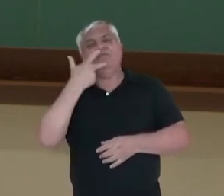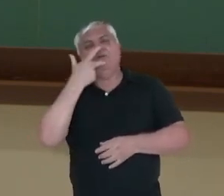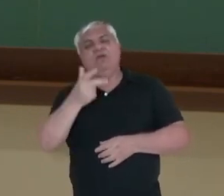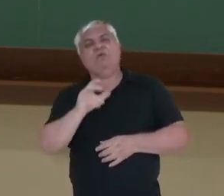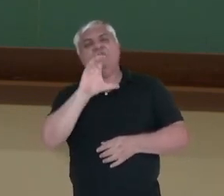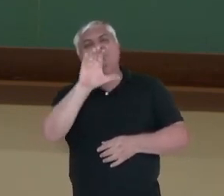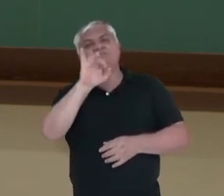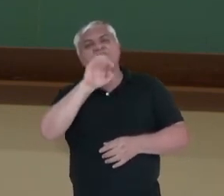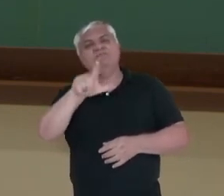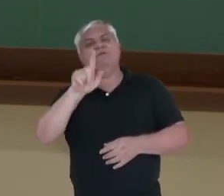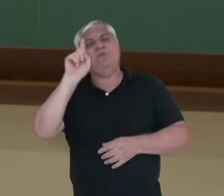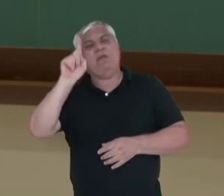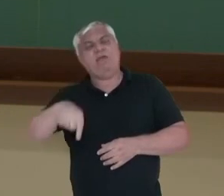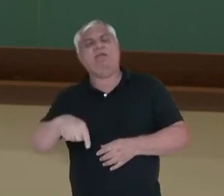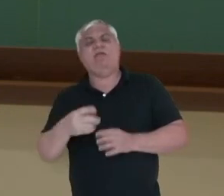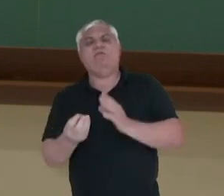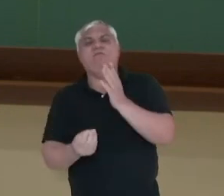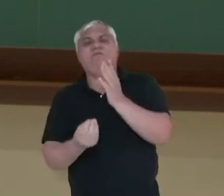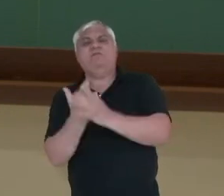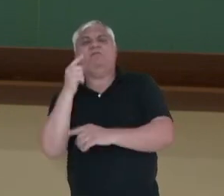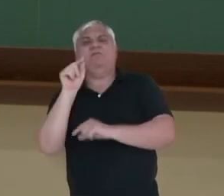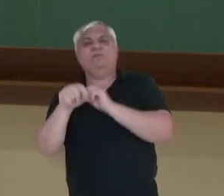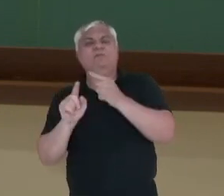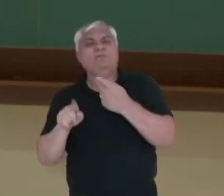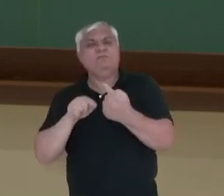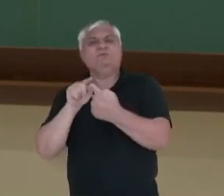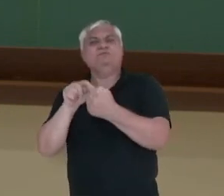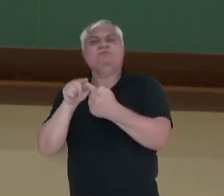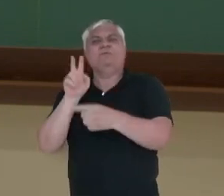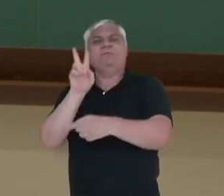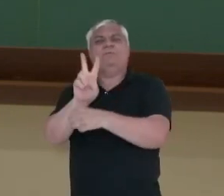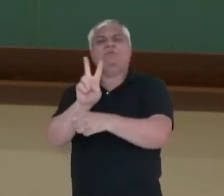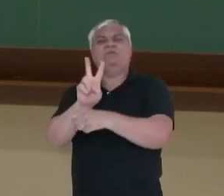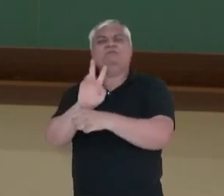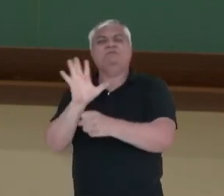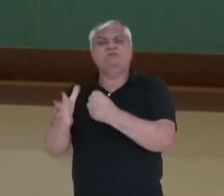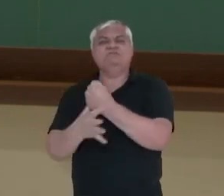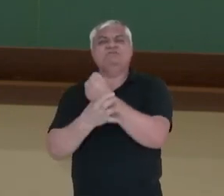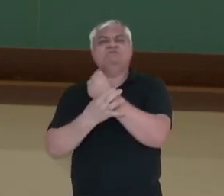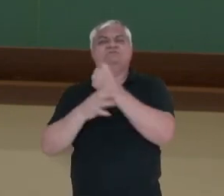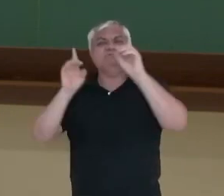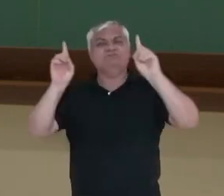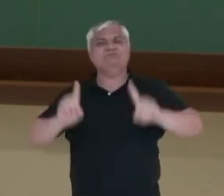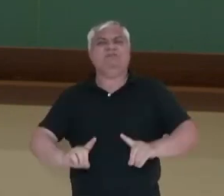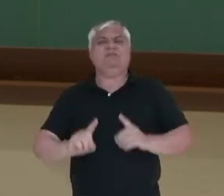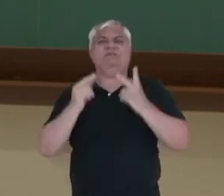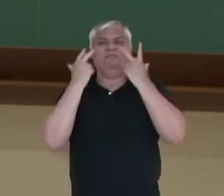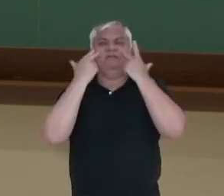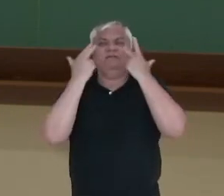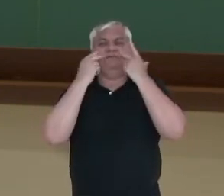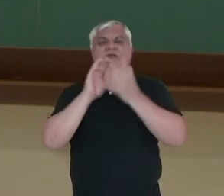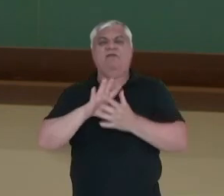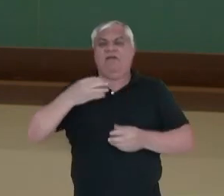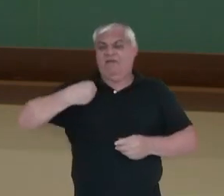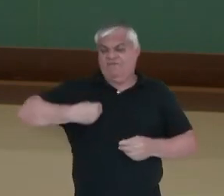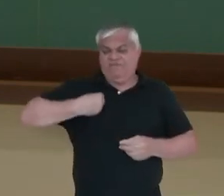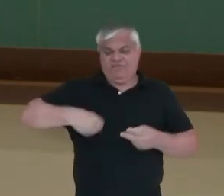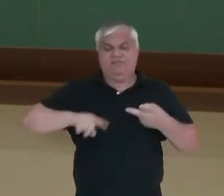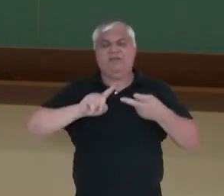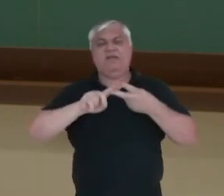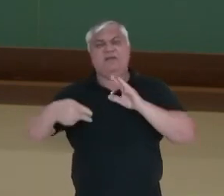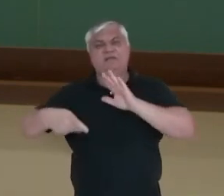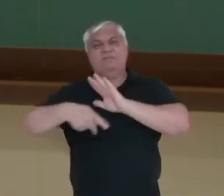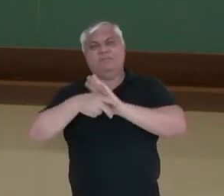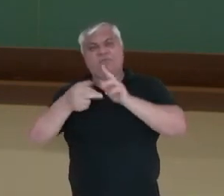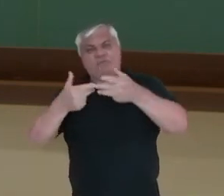formado consensualmente com o objetivo de proteger os direitos naturais. Que direitos são esses? A vida, a propriedade